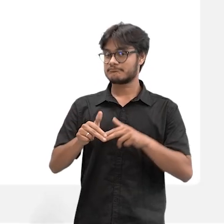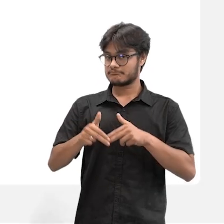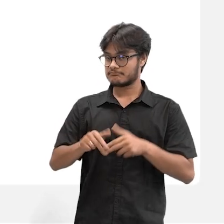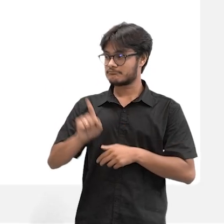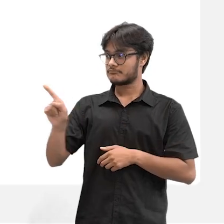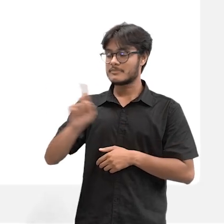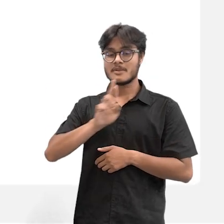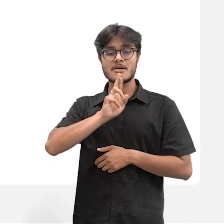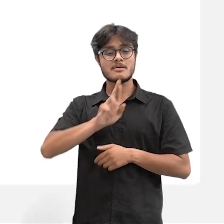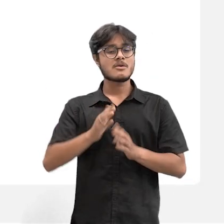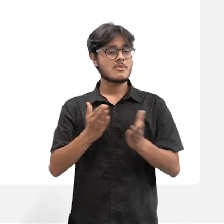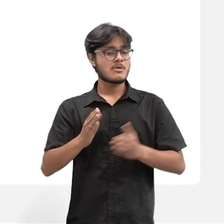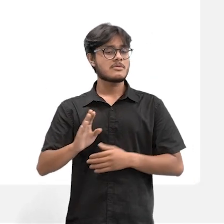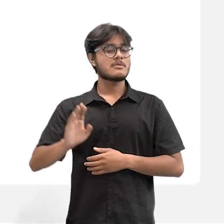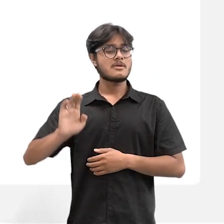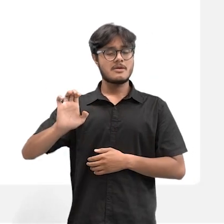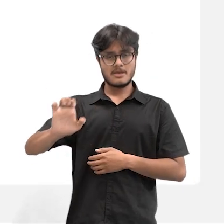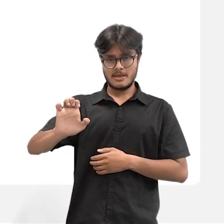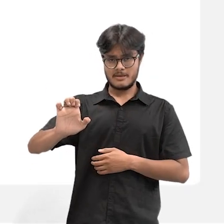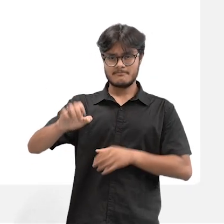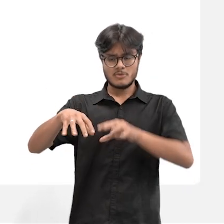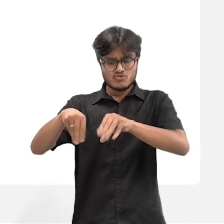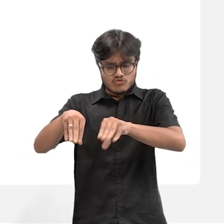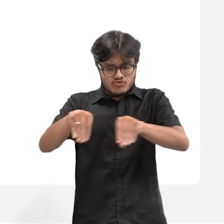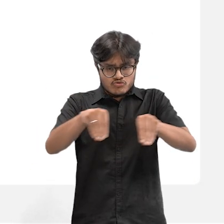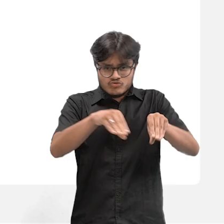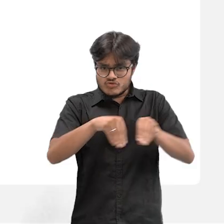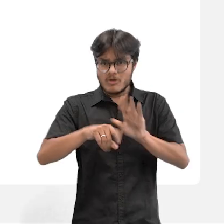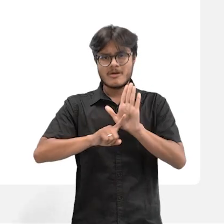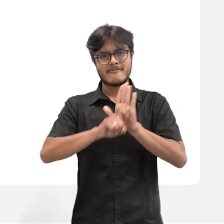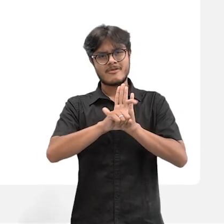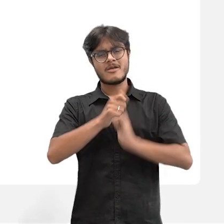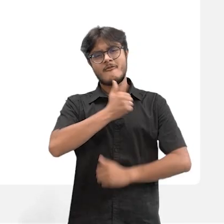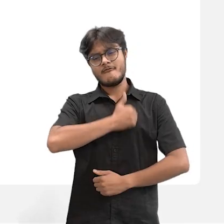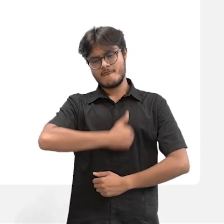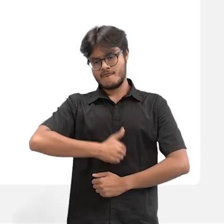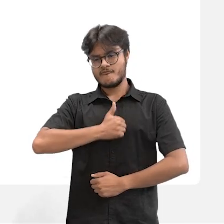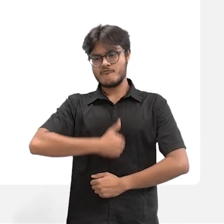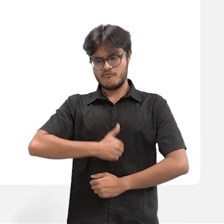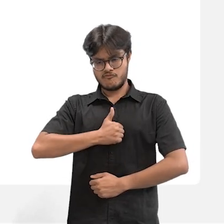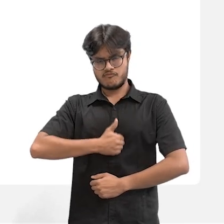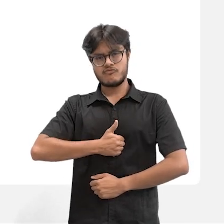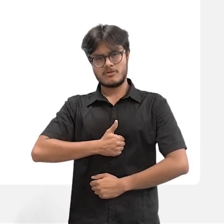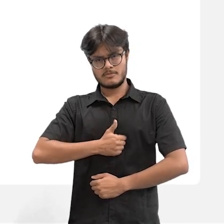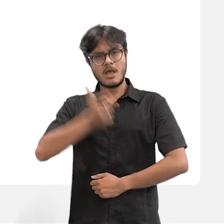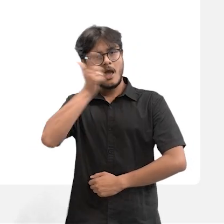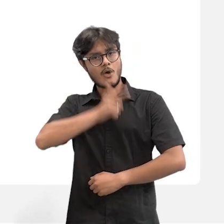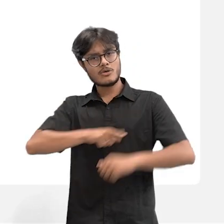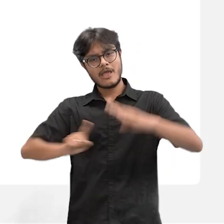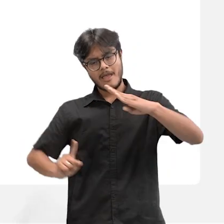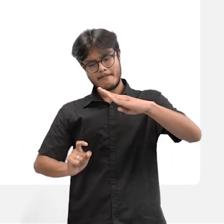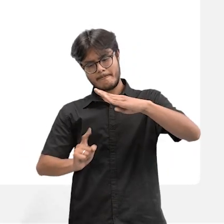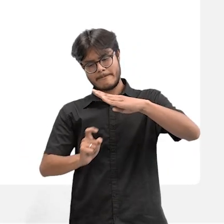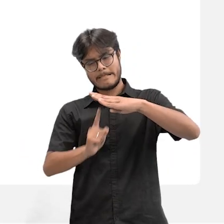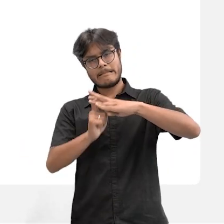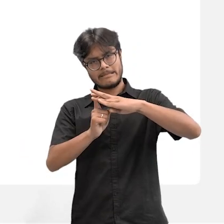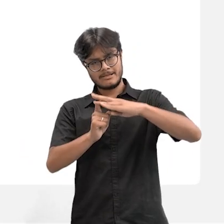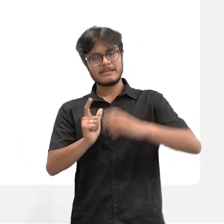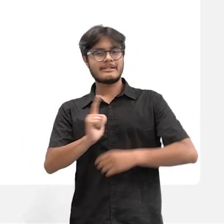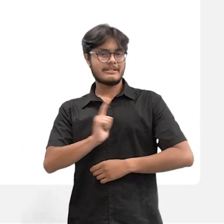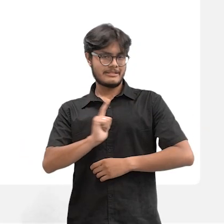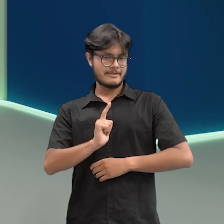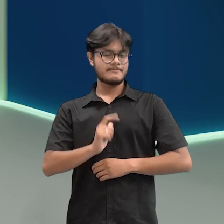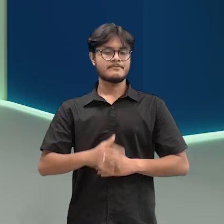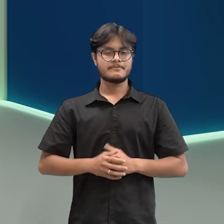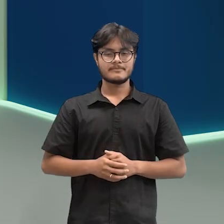nossa resposta vai ser letra E, no solo, por meio da penetração de larvas nos pés descalços. Por isso que a principal